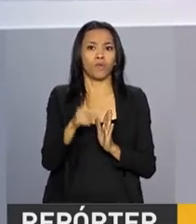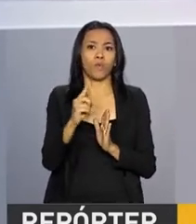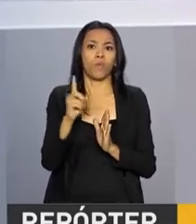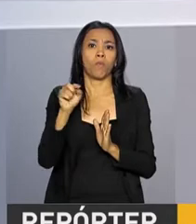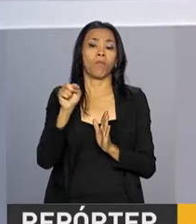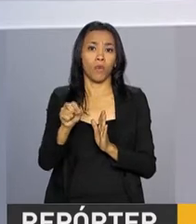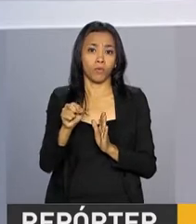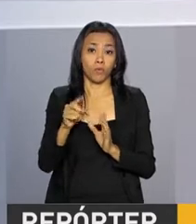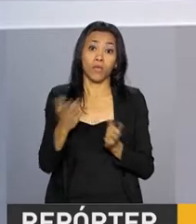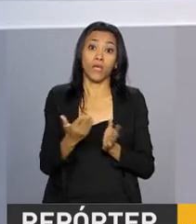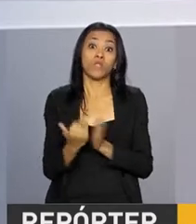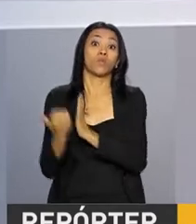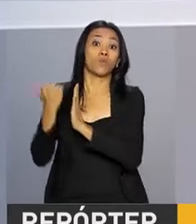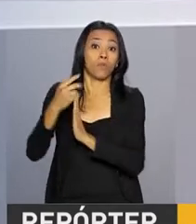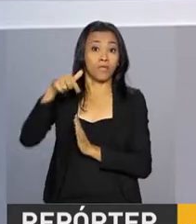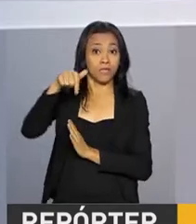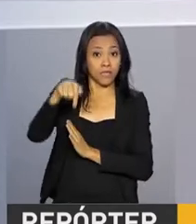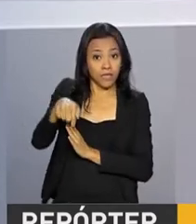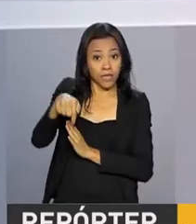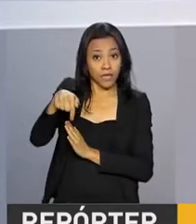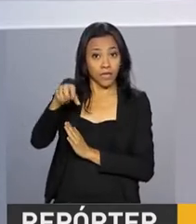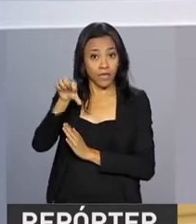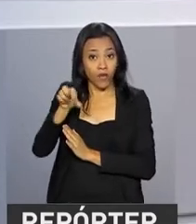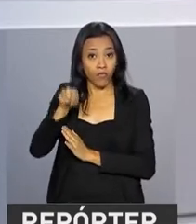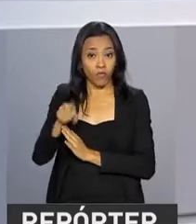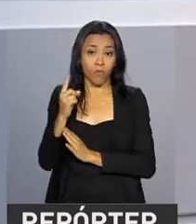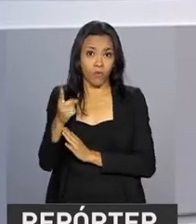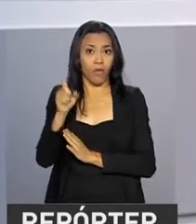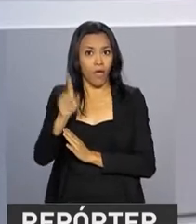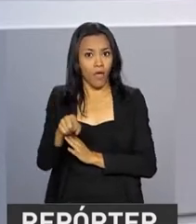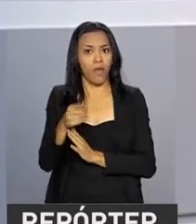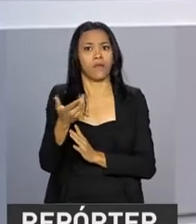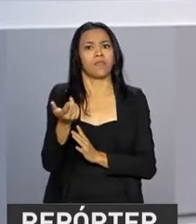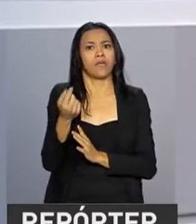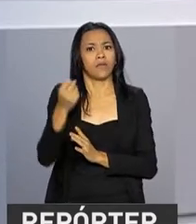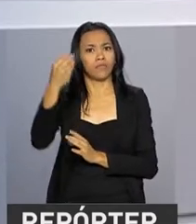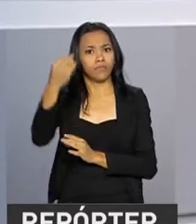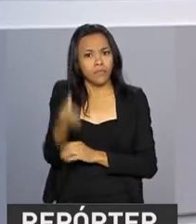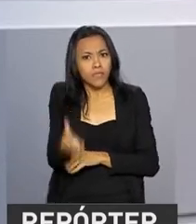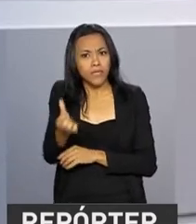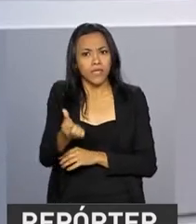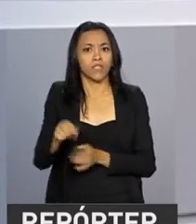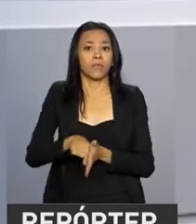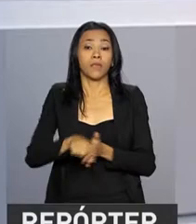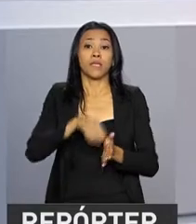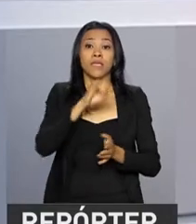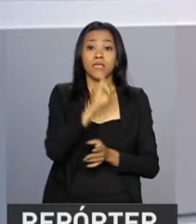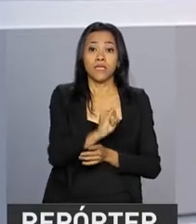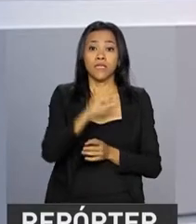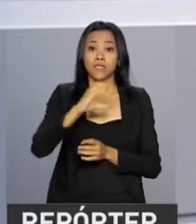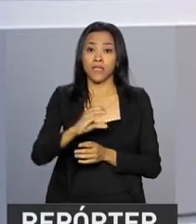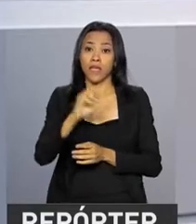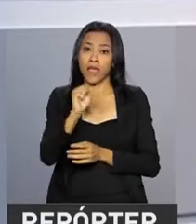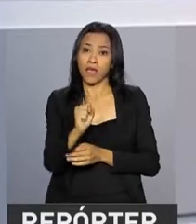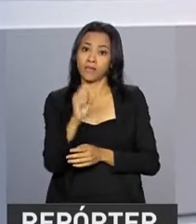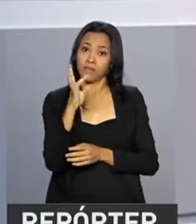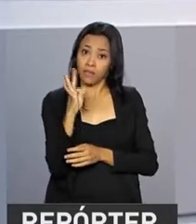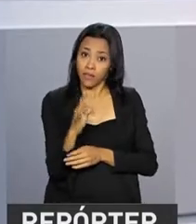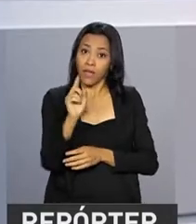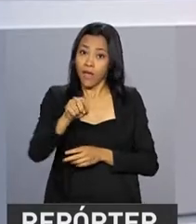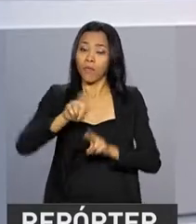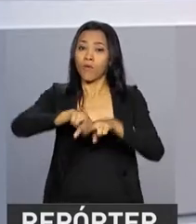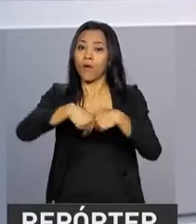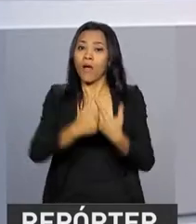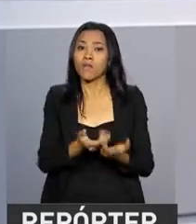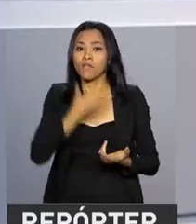79,1 pontos. Esta foi a sexta alta consecutiva do índice. O avanço do ICST em novembro deveu-se